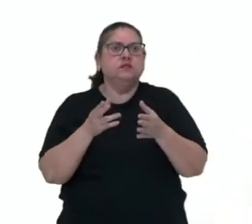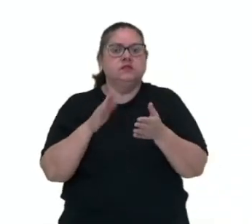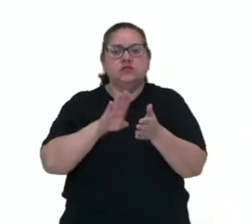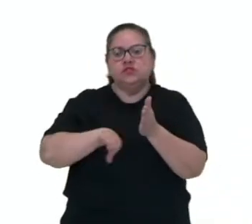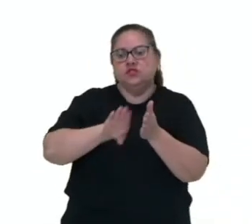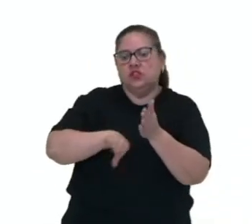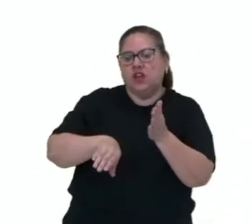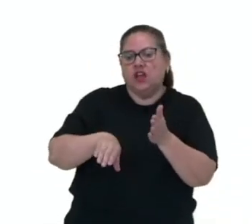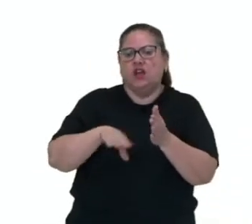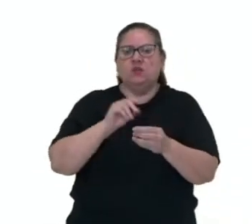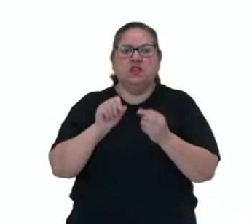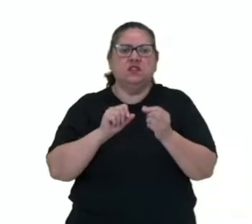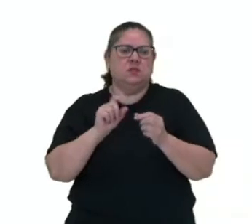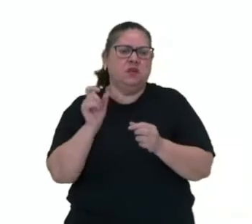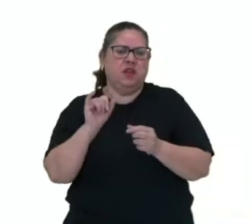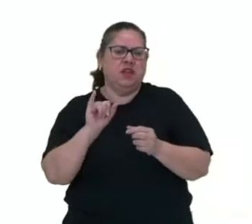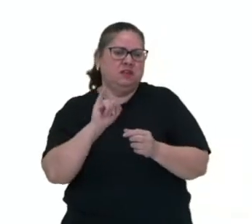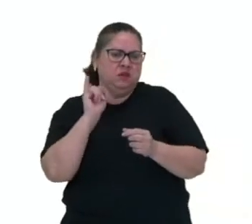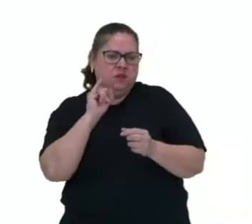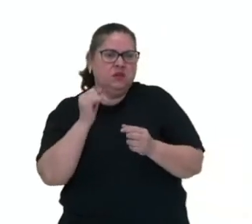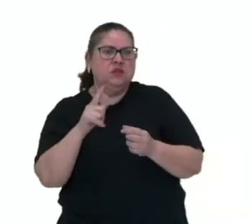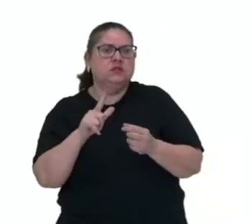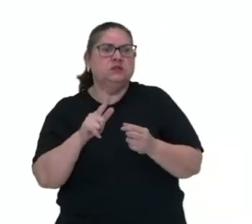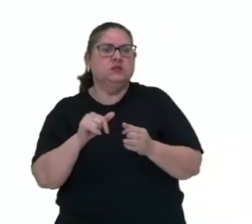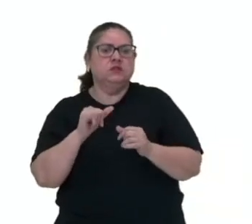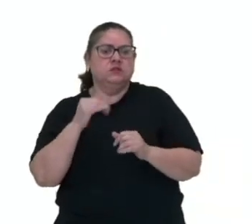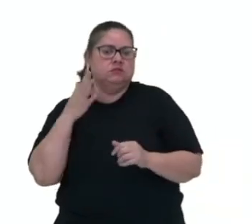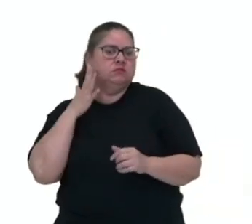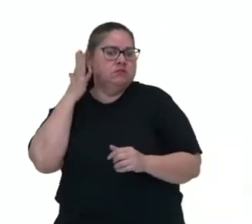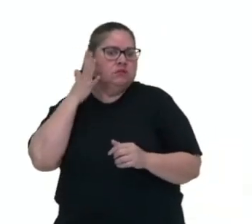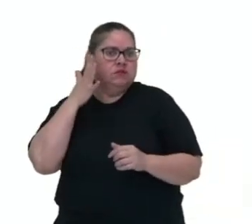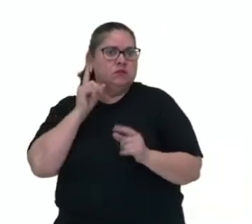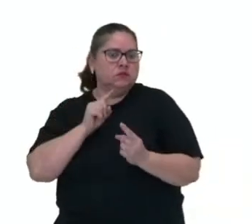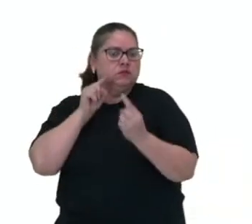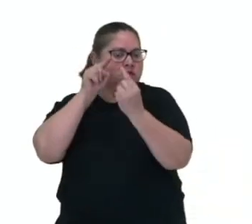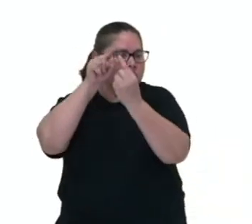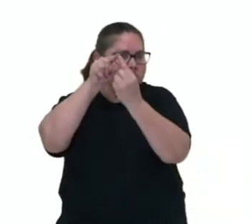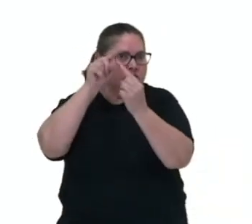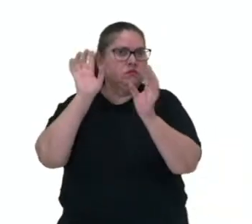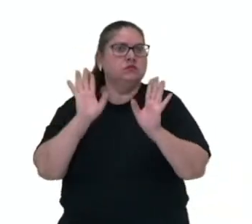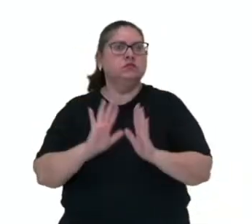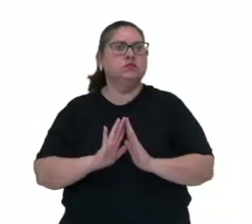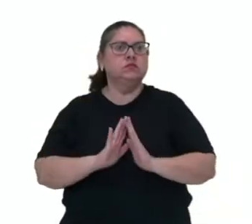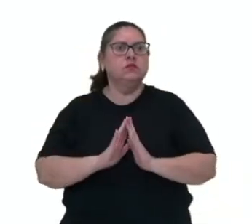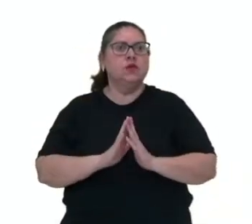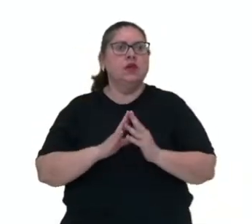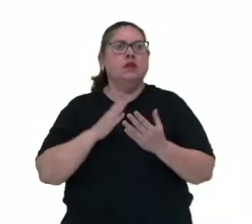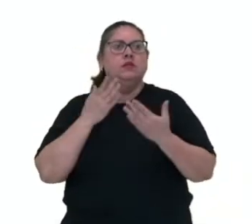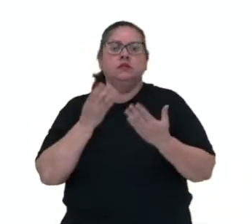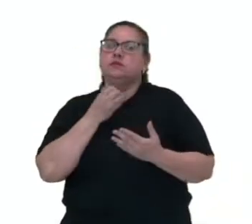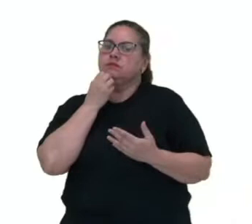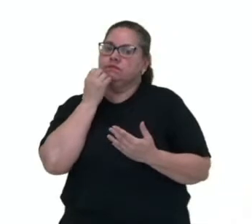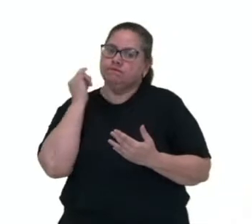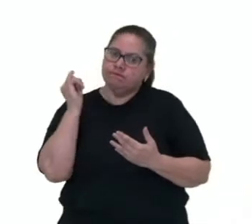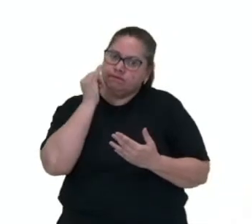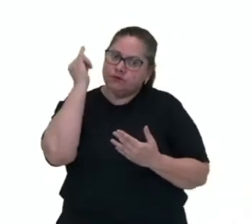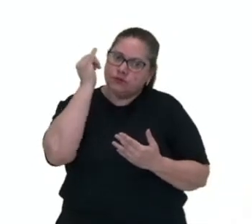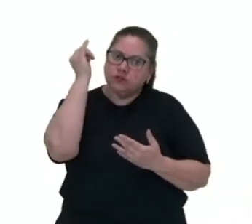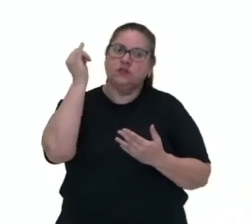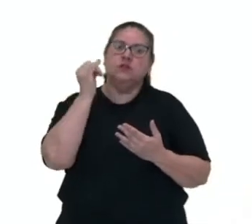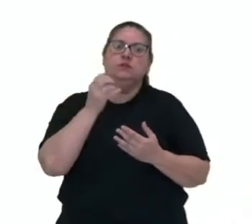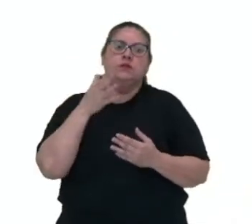informações supérfluas, é porque precisamos ter um discurso mais objetivo. E isso é muito importante